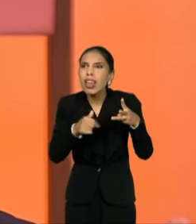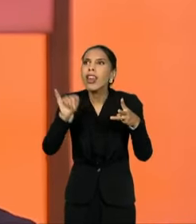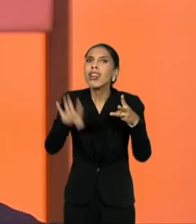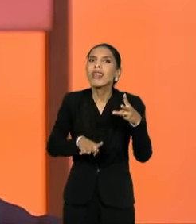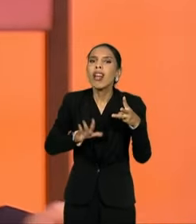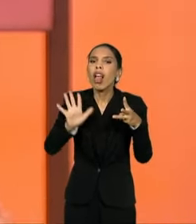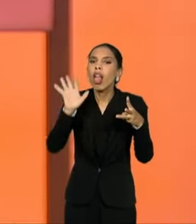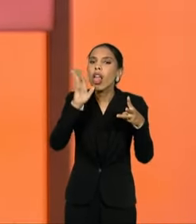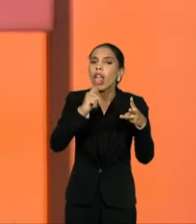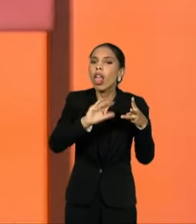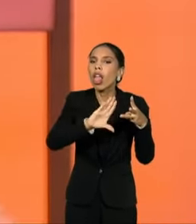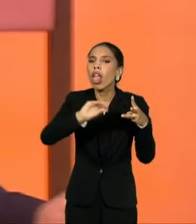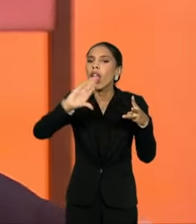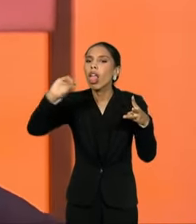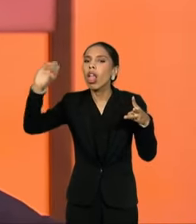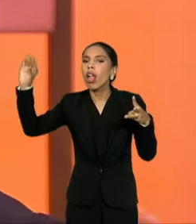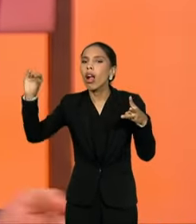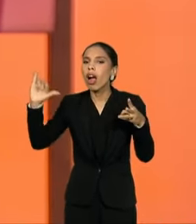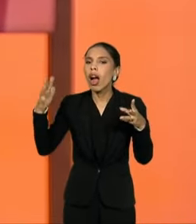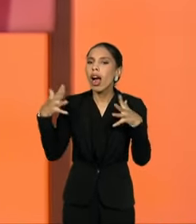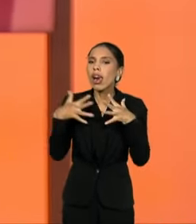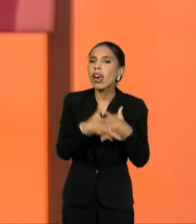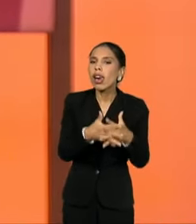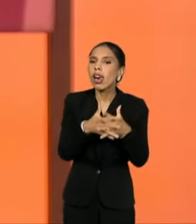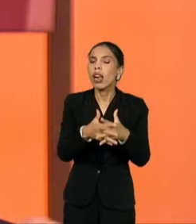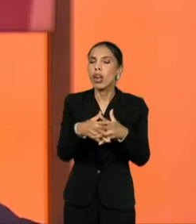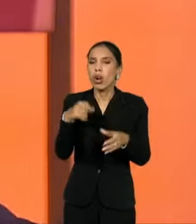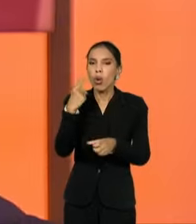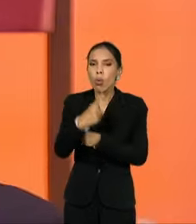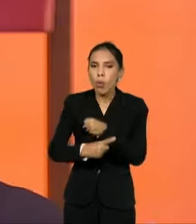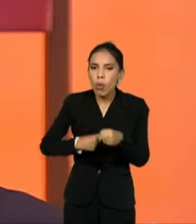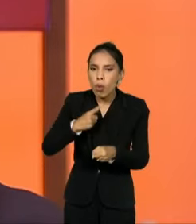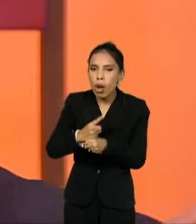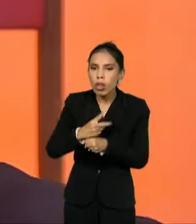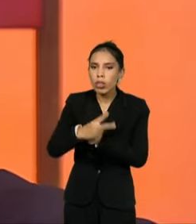tempo, começou a se tornar uma... Passa